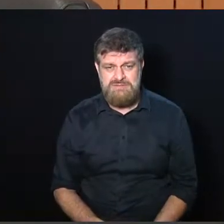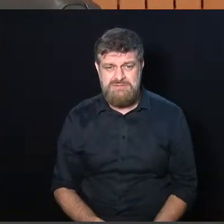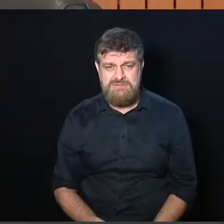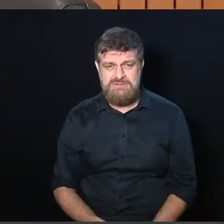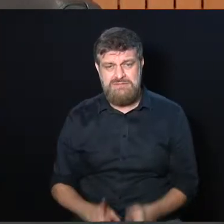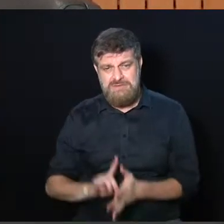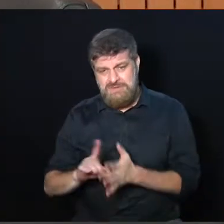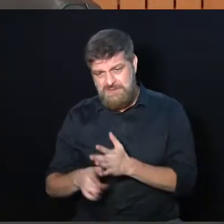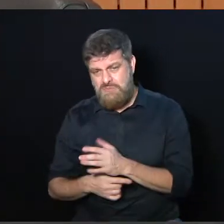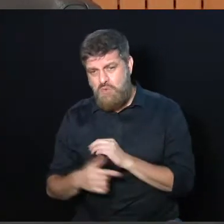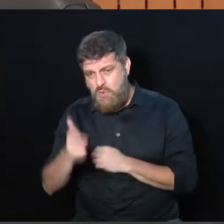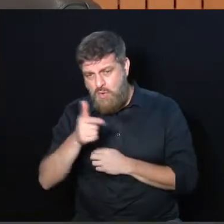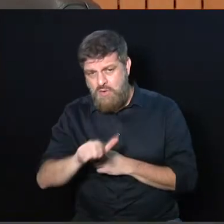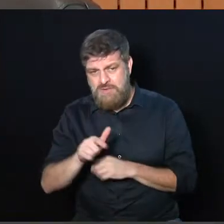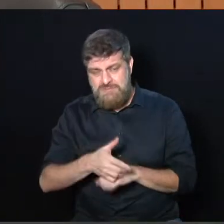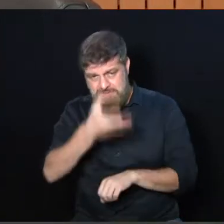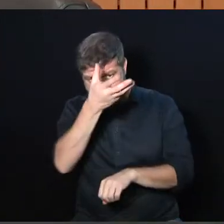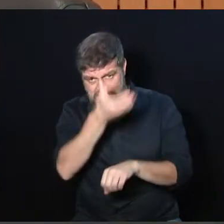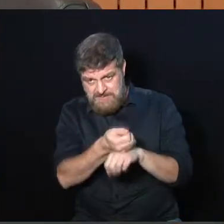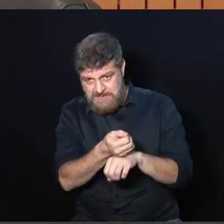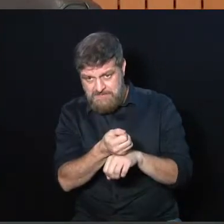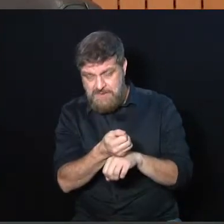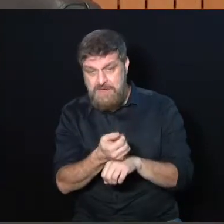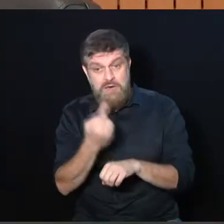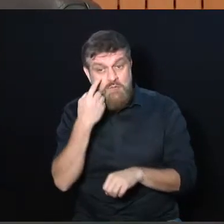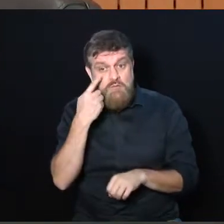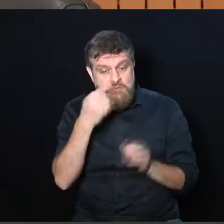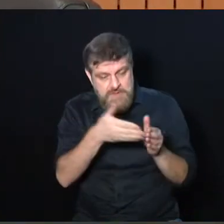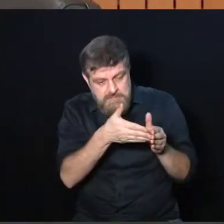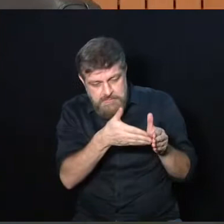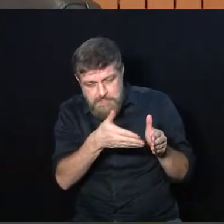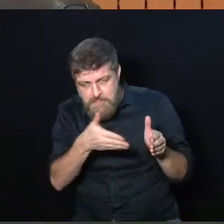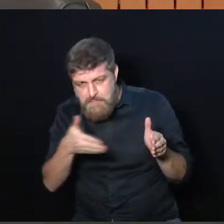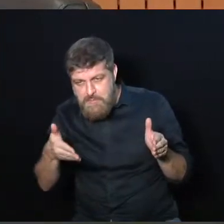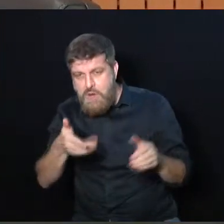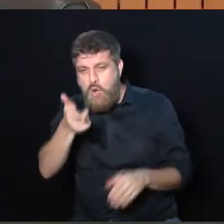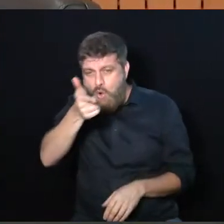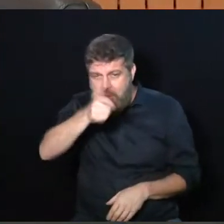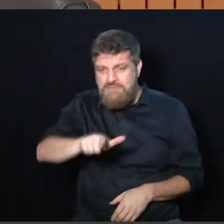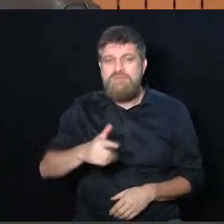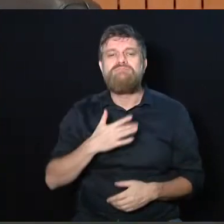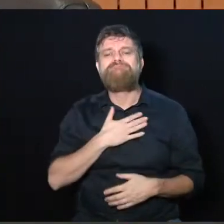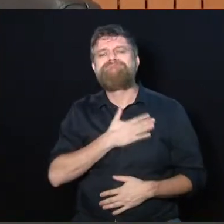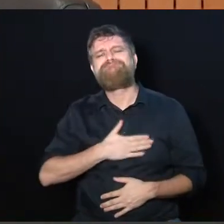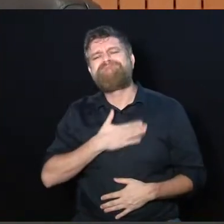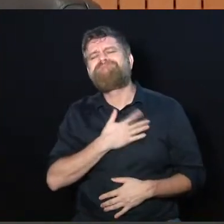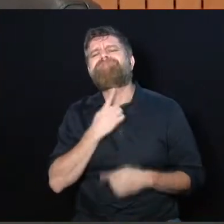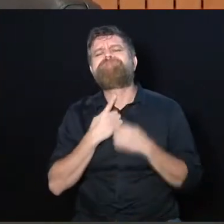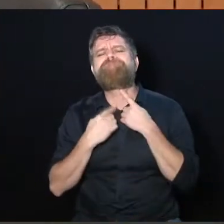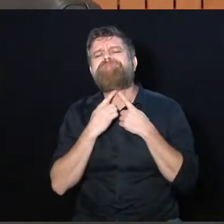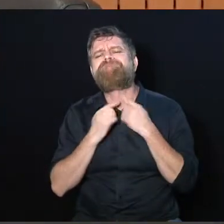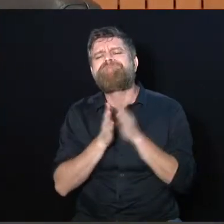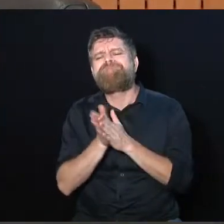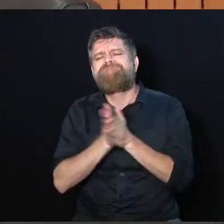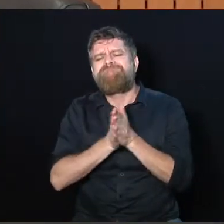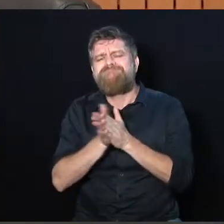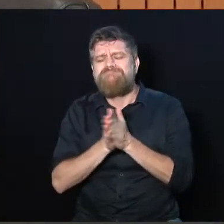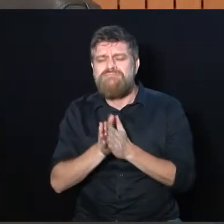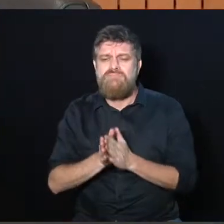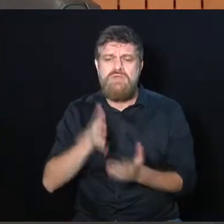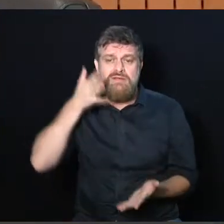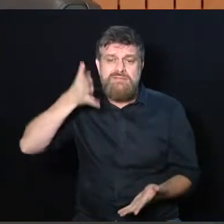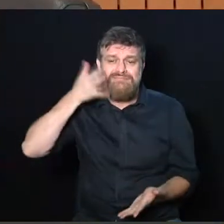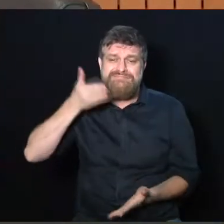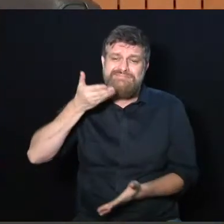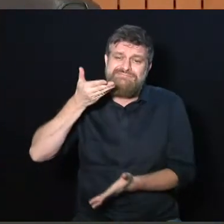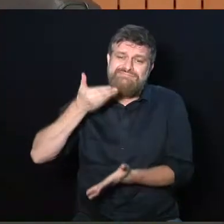Depois eu vou ver novamente, que eu tenho certeza que está sendo gravado, mas eu gostaria muito de ter participado desse evento seu